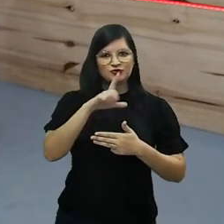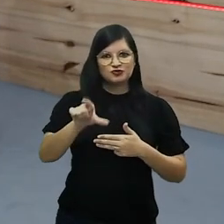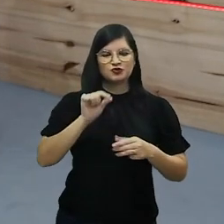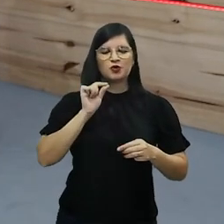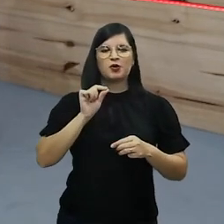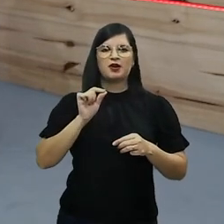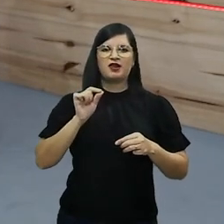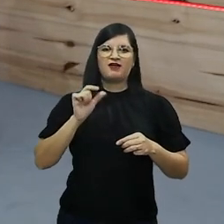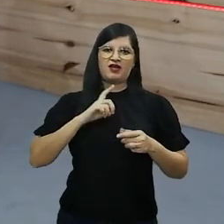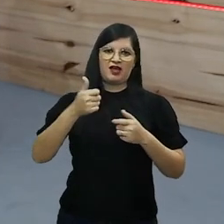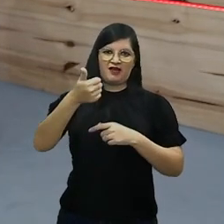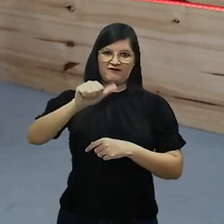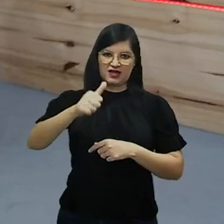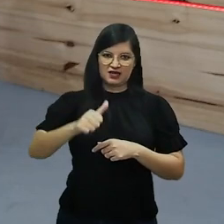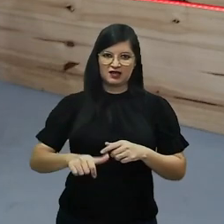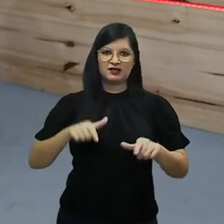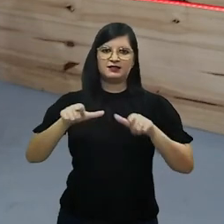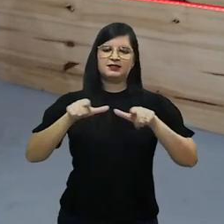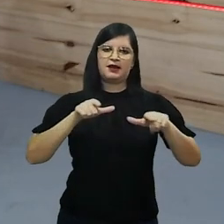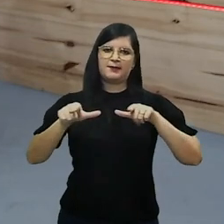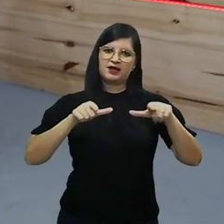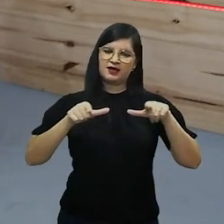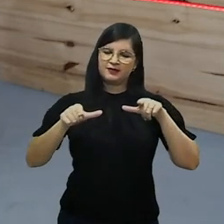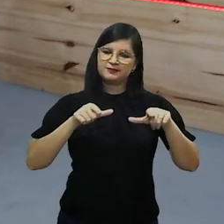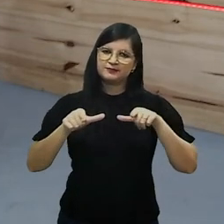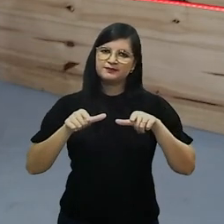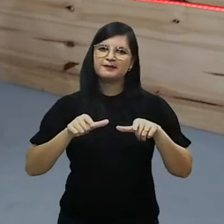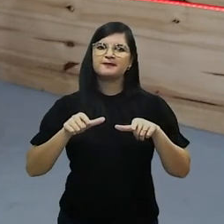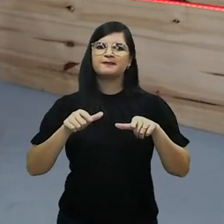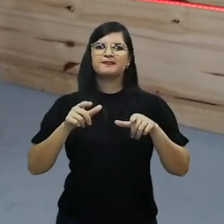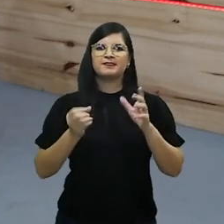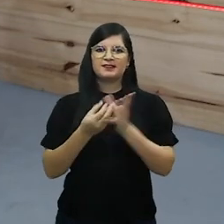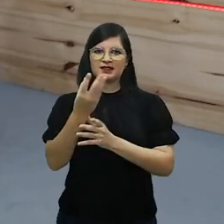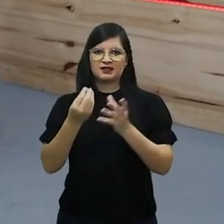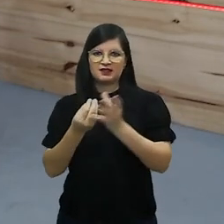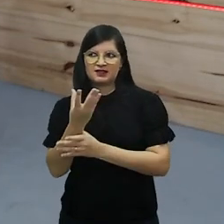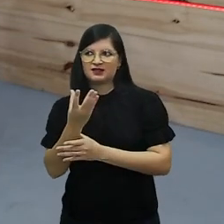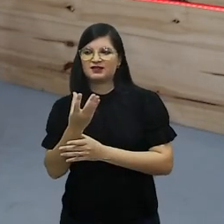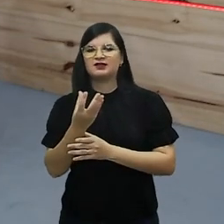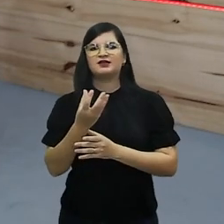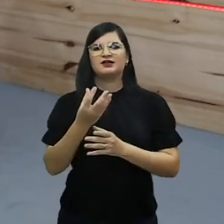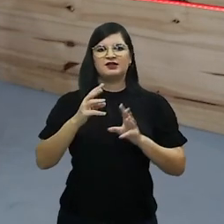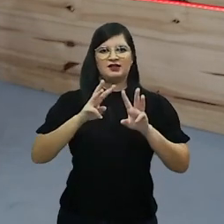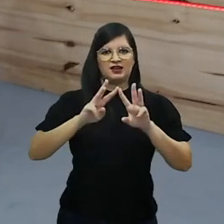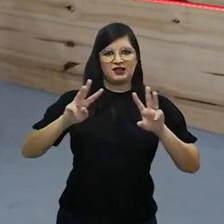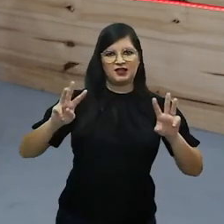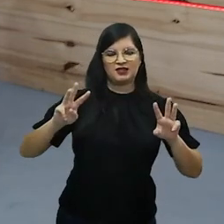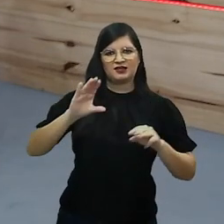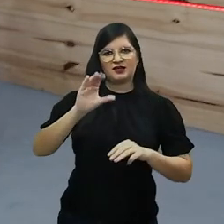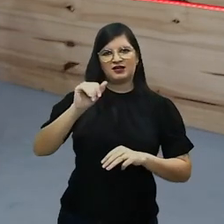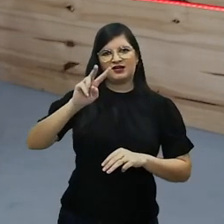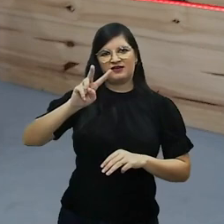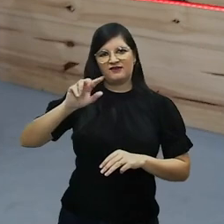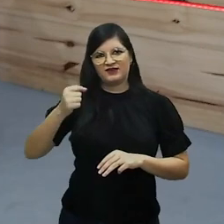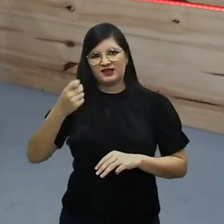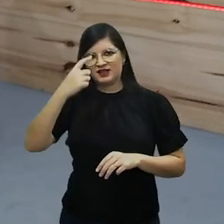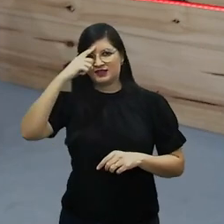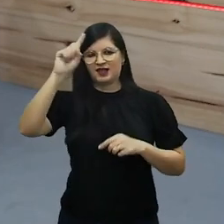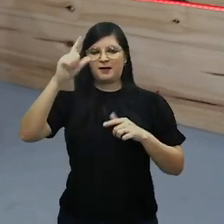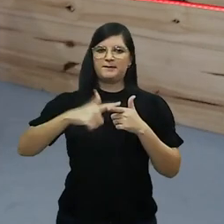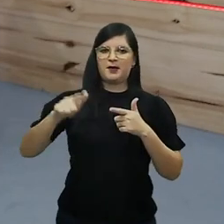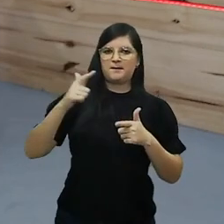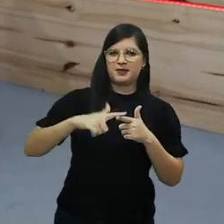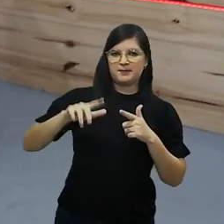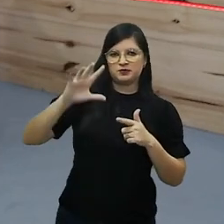professores vai avaliar esses trabalhos que vocês fizeram, né? A elaboração de um Lean Canvas, do modelo, né, de uma ideia lá de um problema,